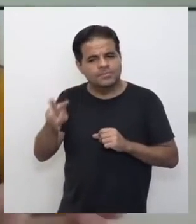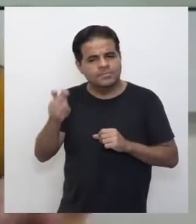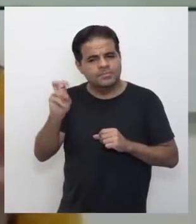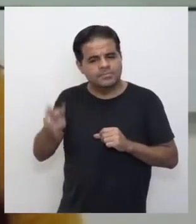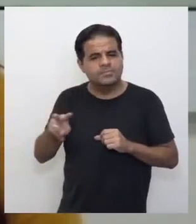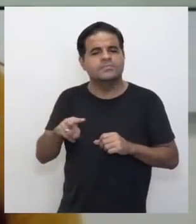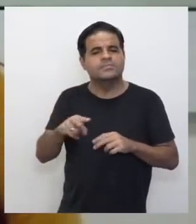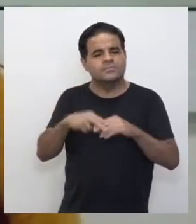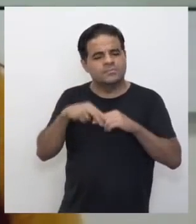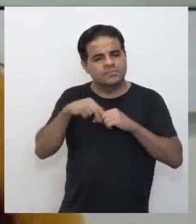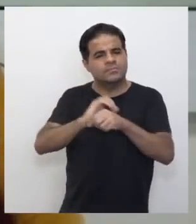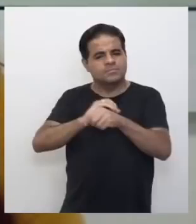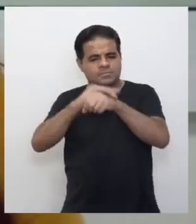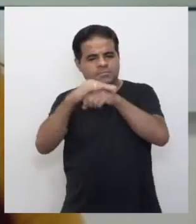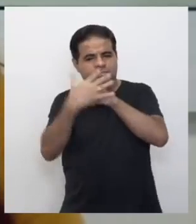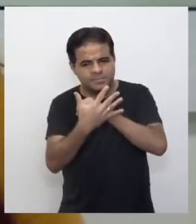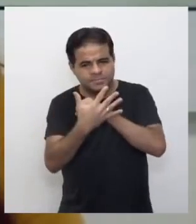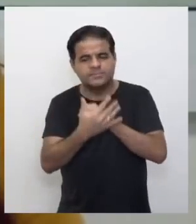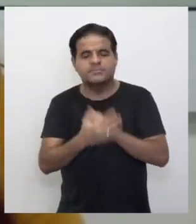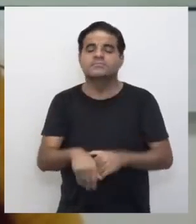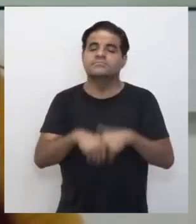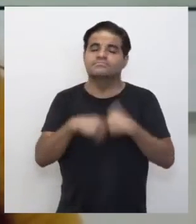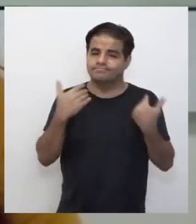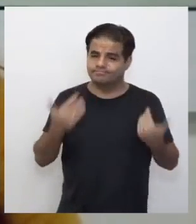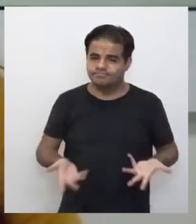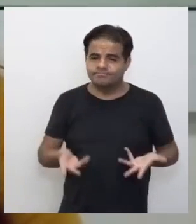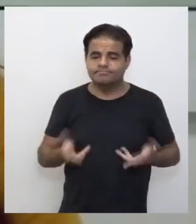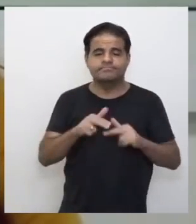da Covid-19. Então,